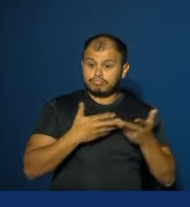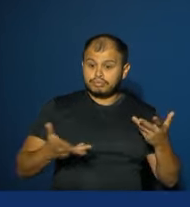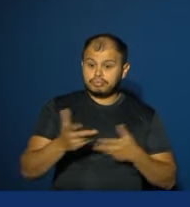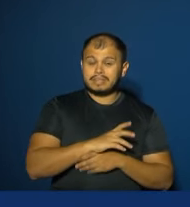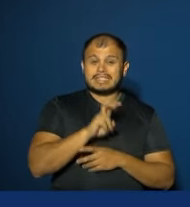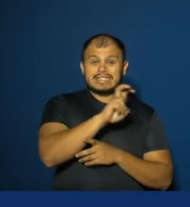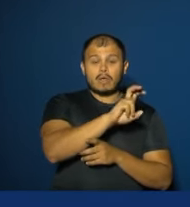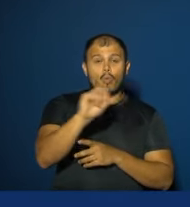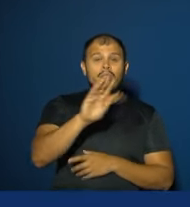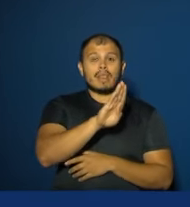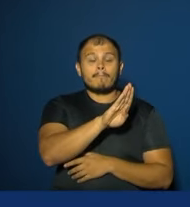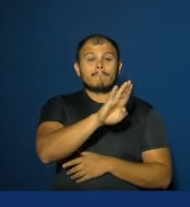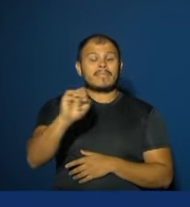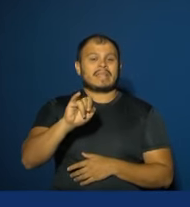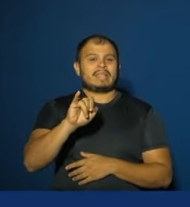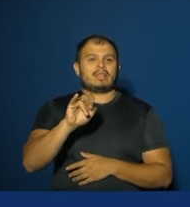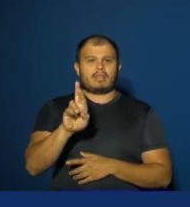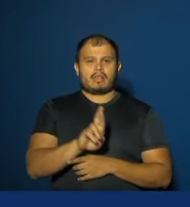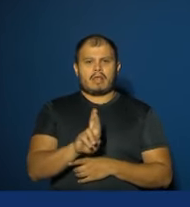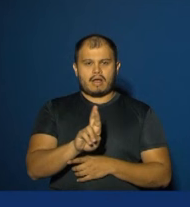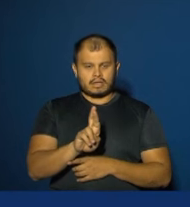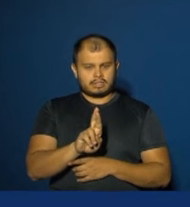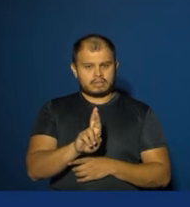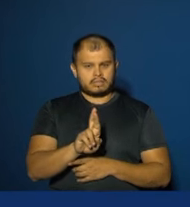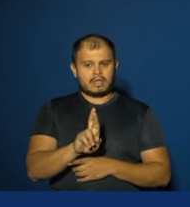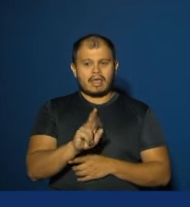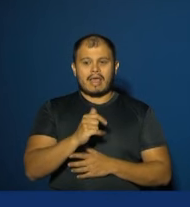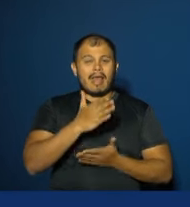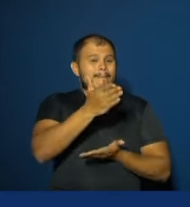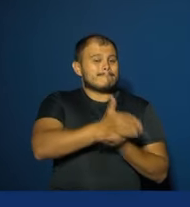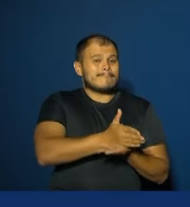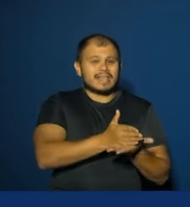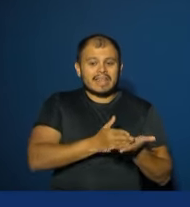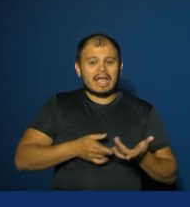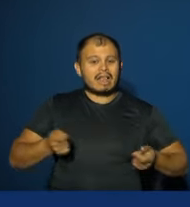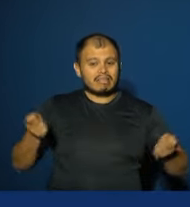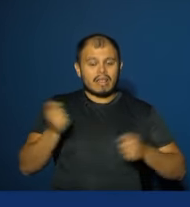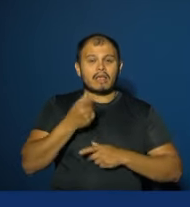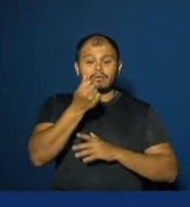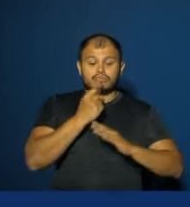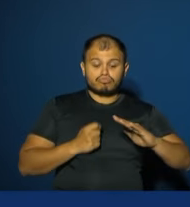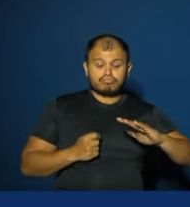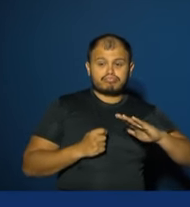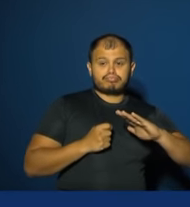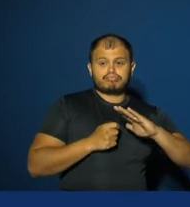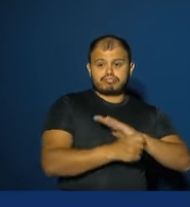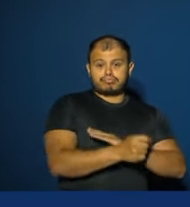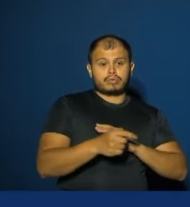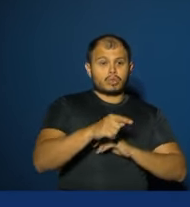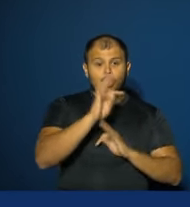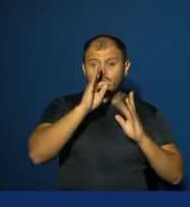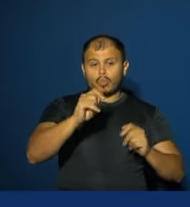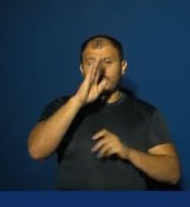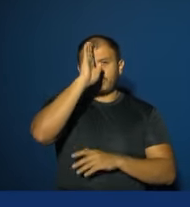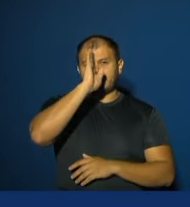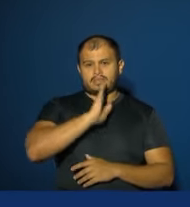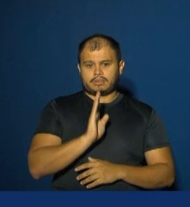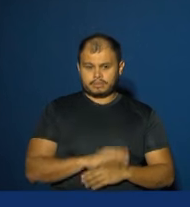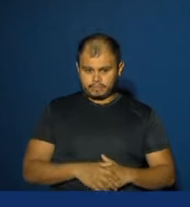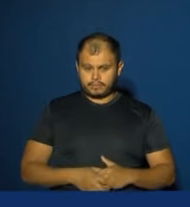50 bilhões de reais. É a metade da capacidade de investimento discricionário do Brasil.